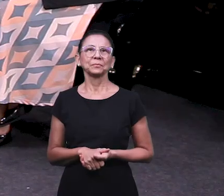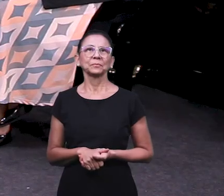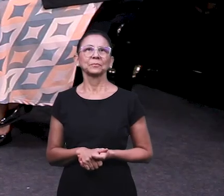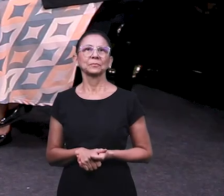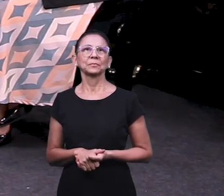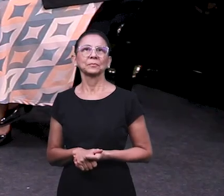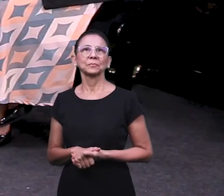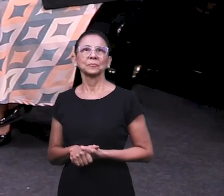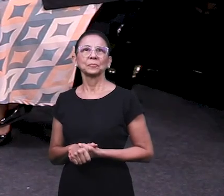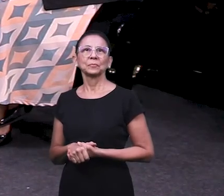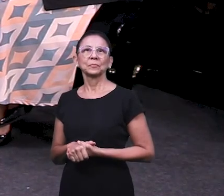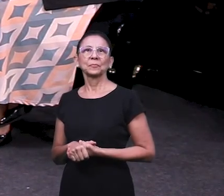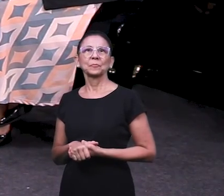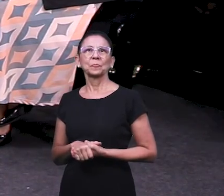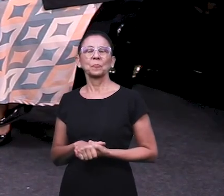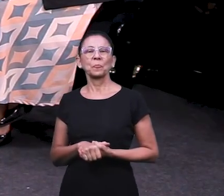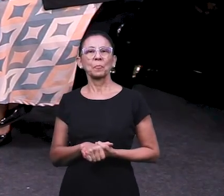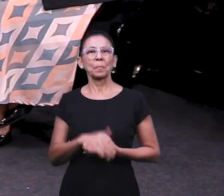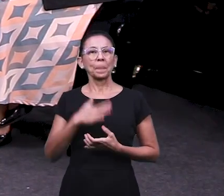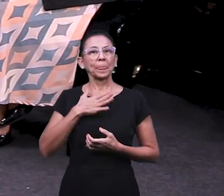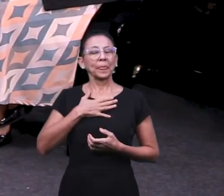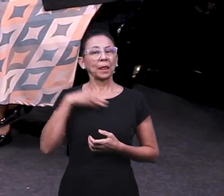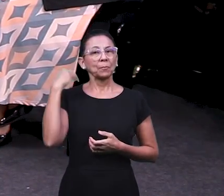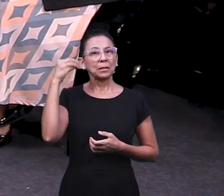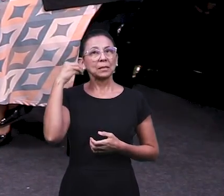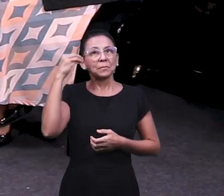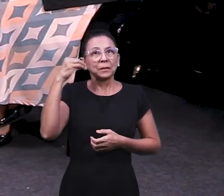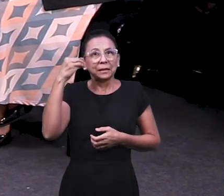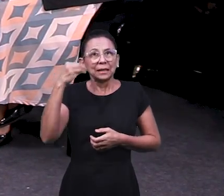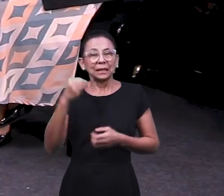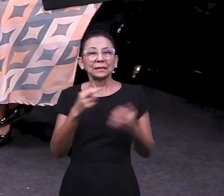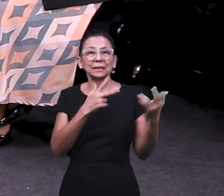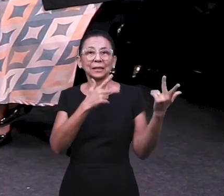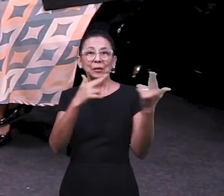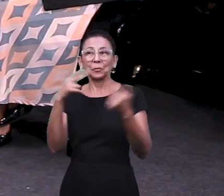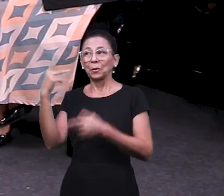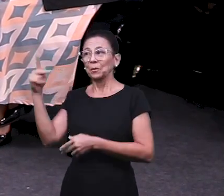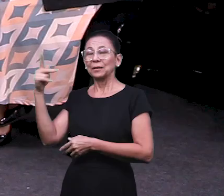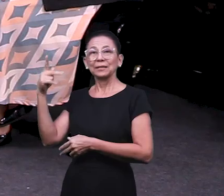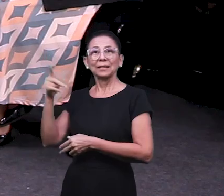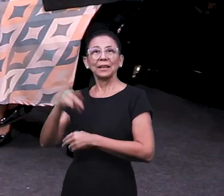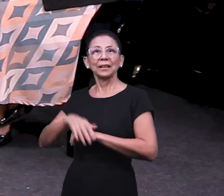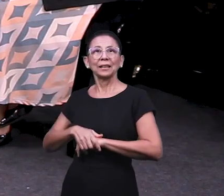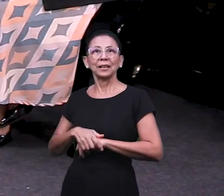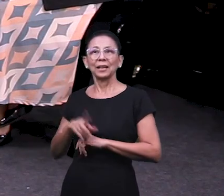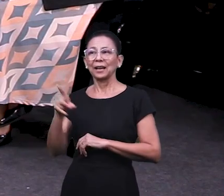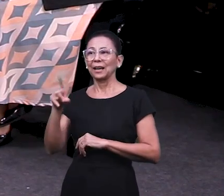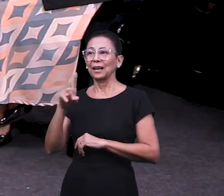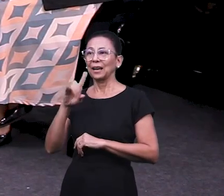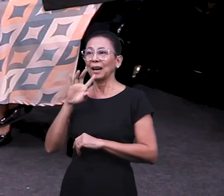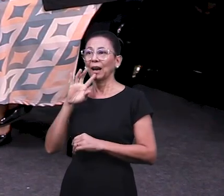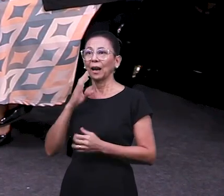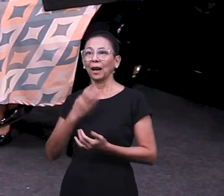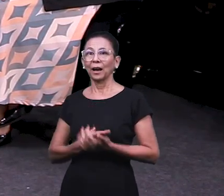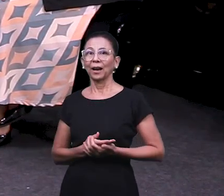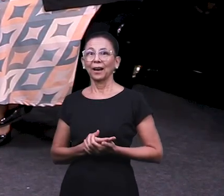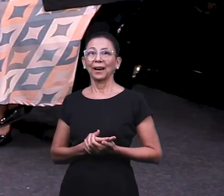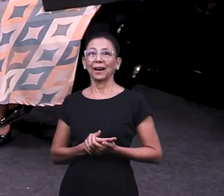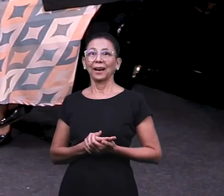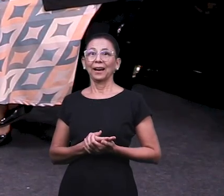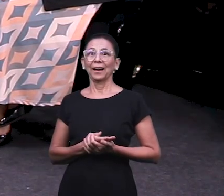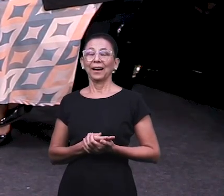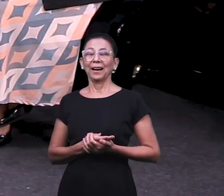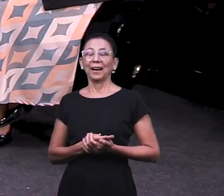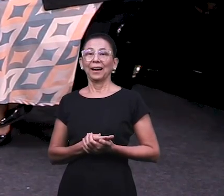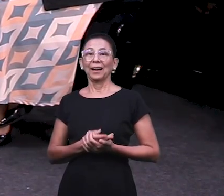A minha experiência com o quarteto é muito parecida com a da Sula. Quando eu ouvi ela contando, eu fiquei assim... O senhor falou a mesma coisa